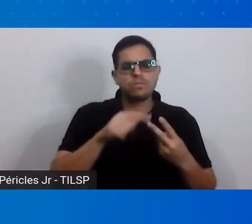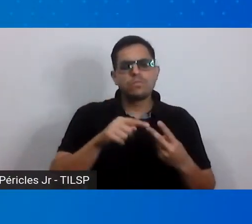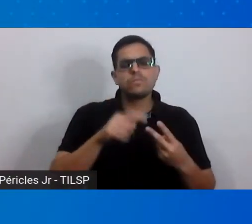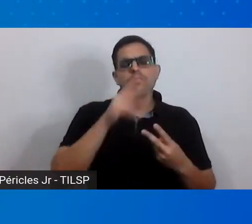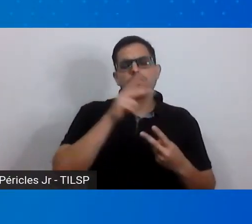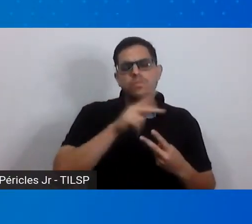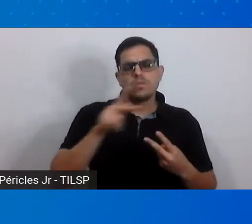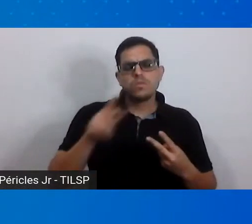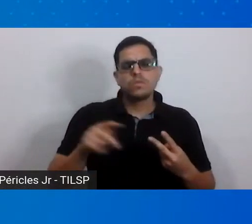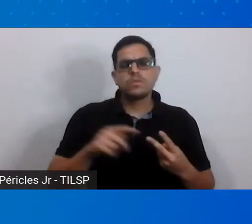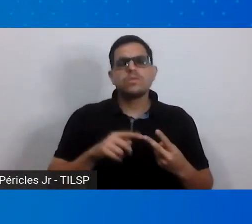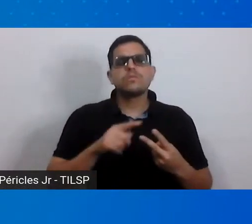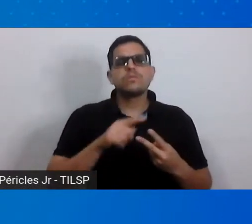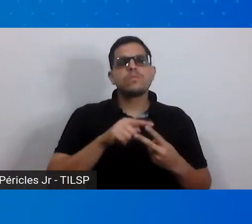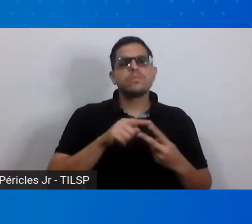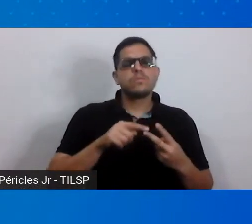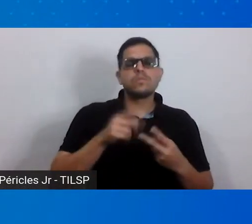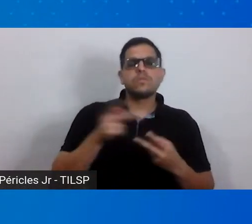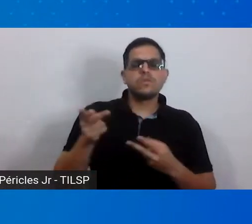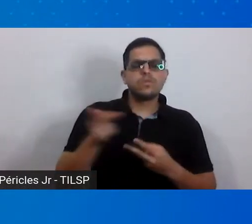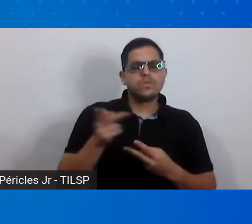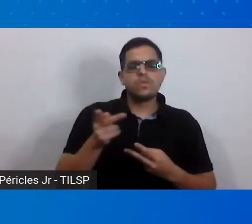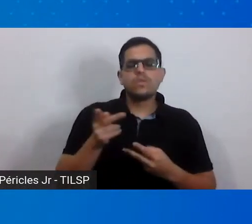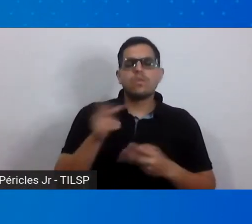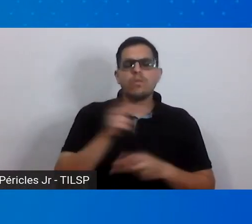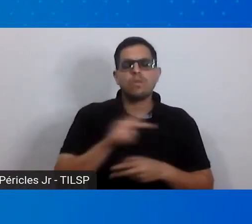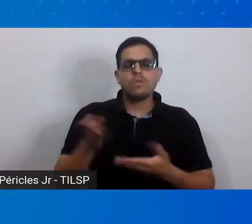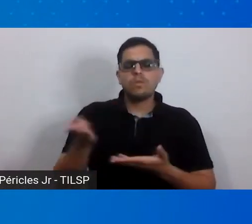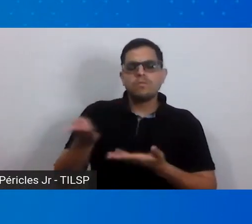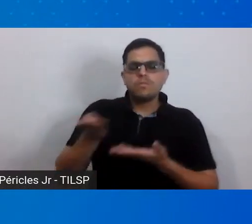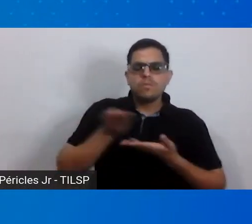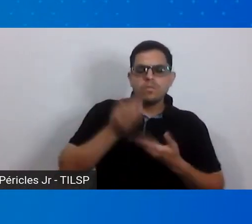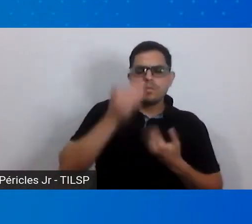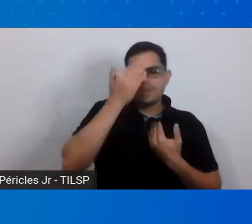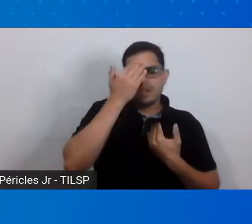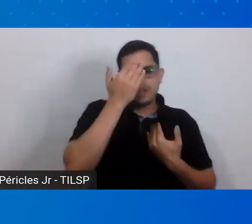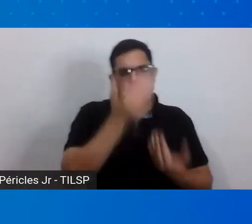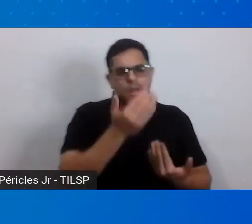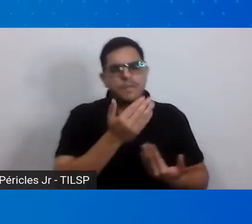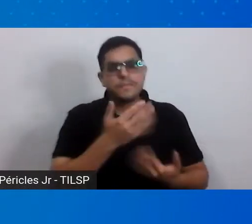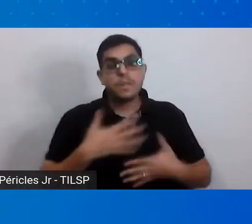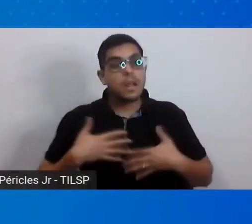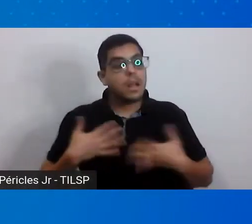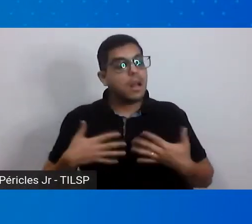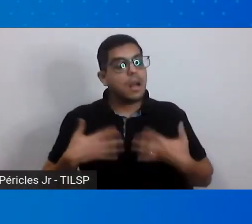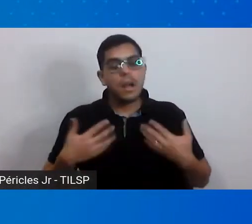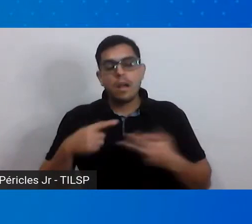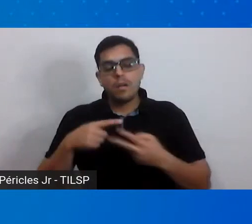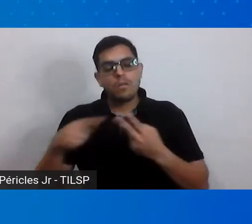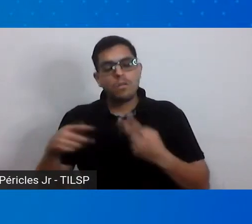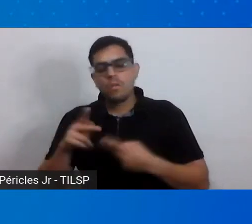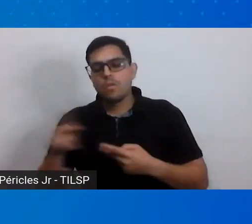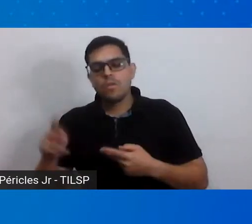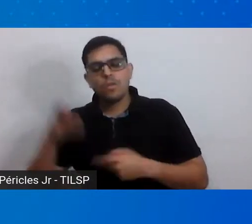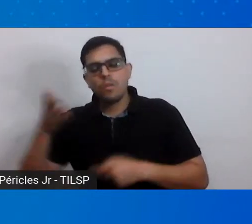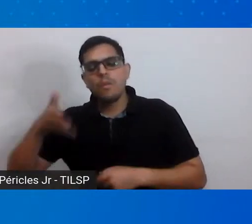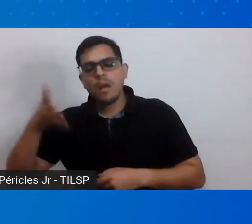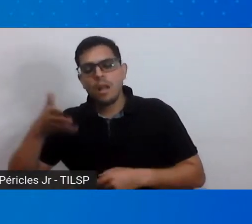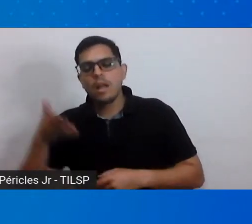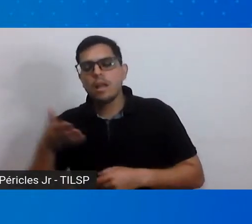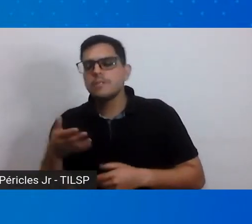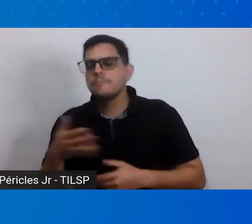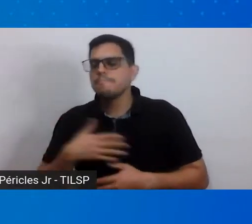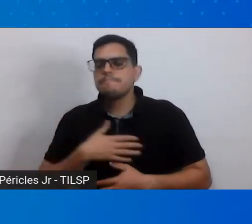a professora Elaine pelo convite e é uma alegria ouvir professor Marco Antônio professora Eduardo e eu espero poder contribuir